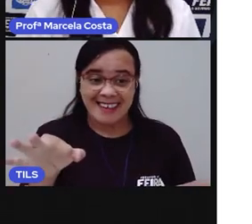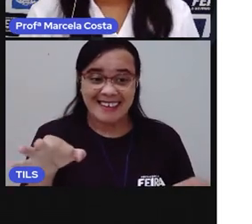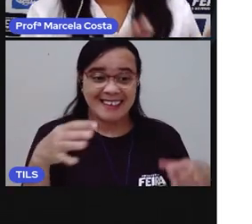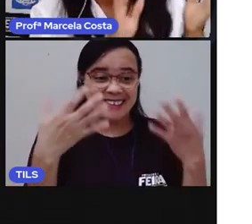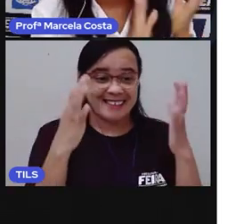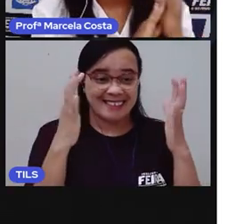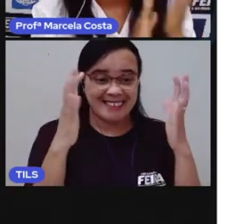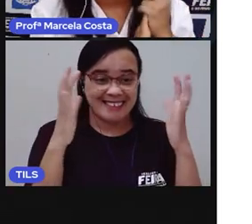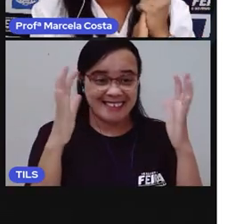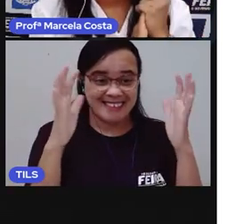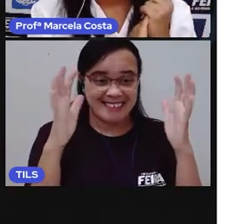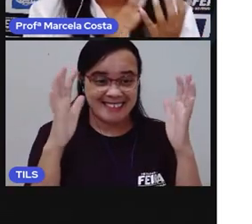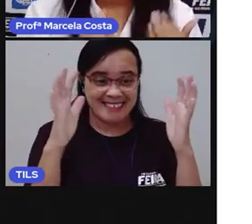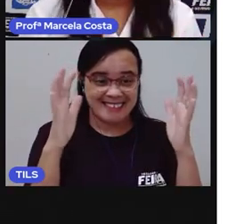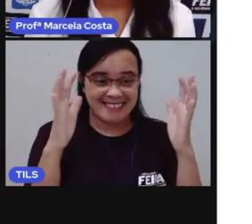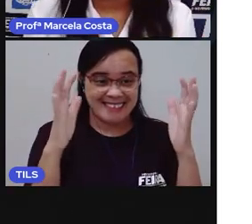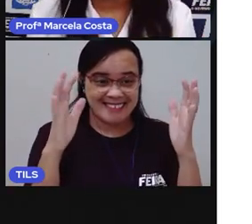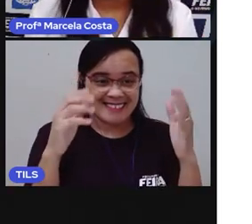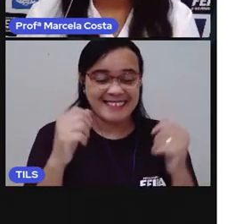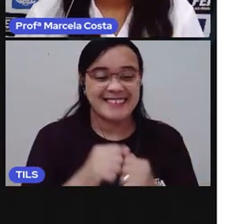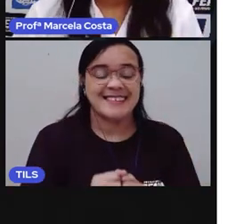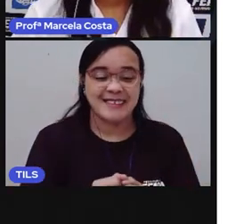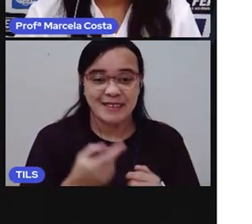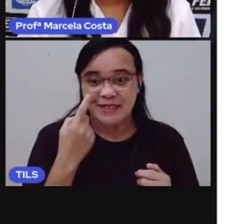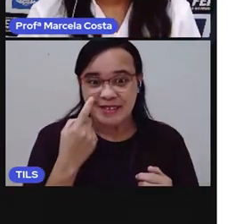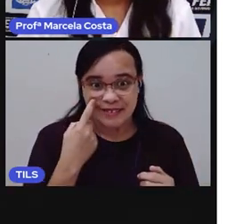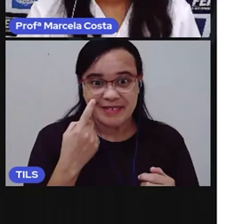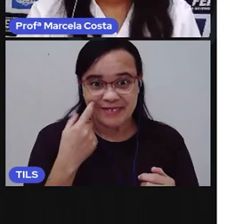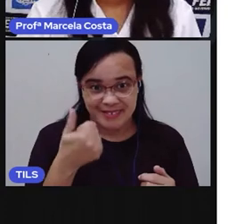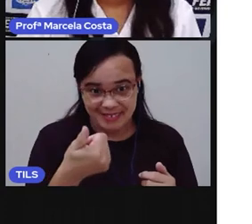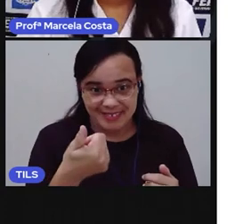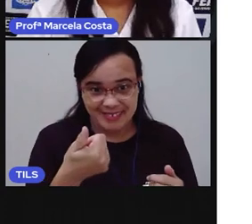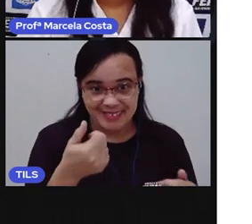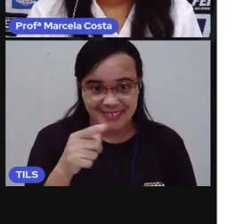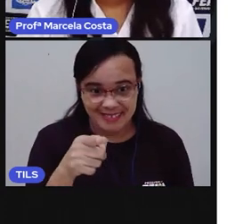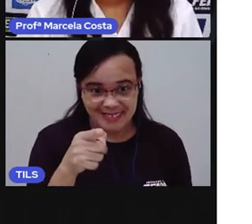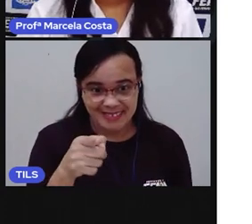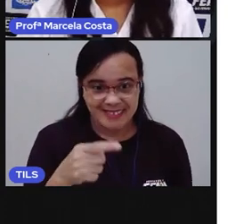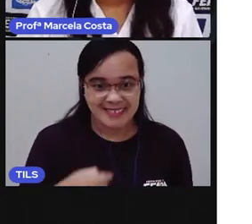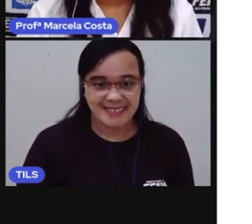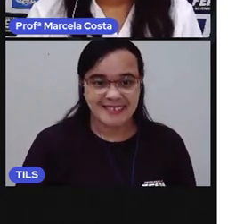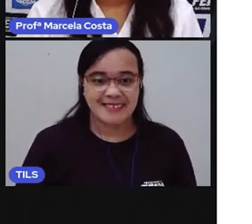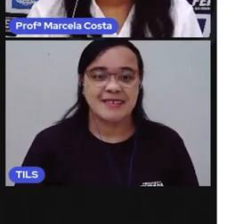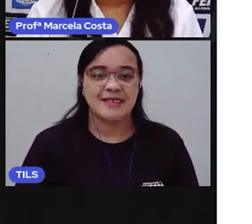acertou. Muito bem. Vamos conferir? Ó.